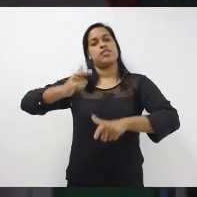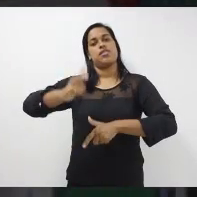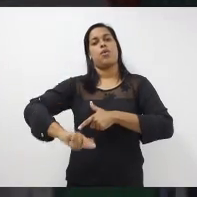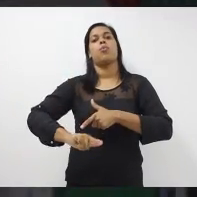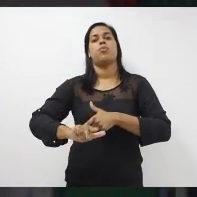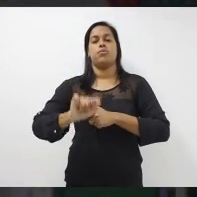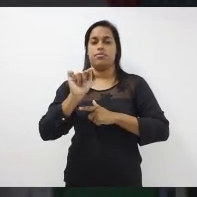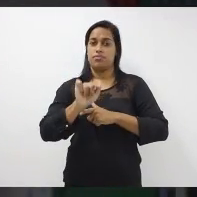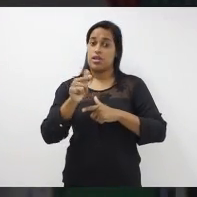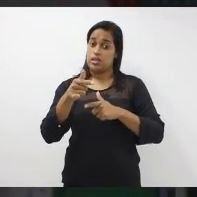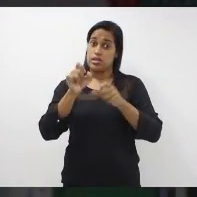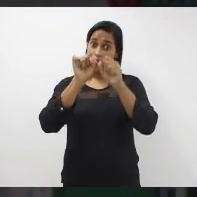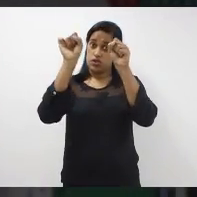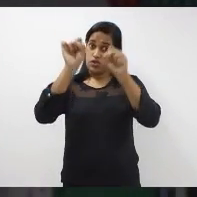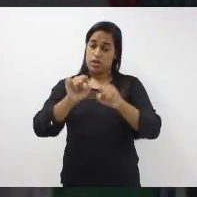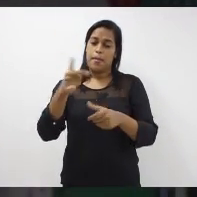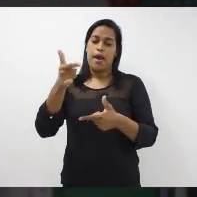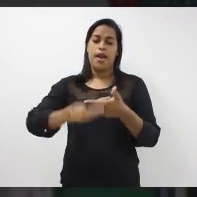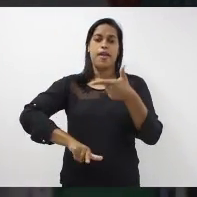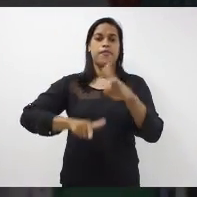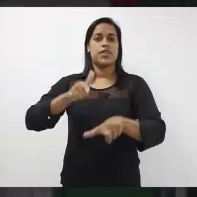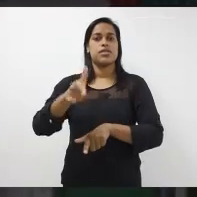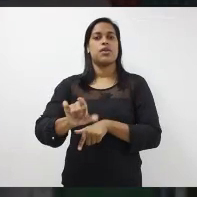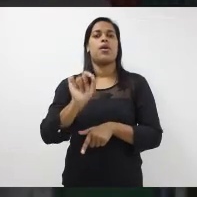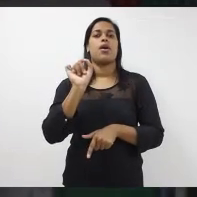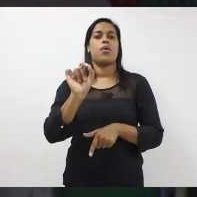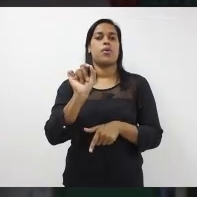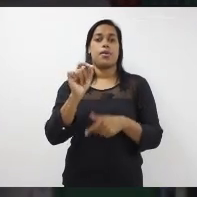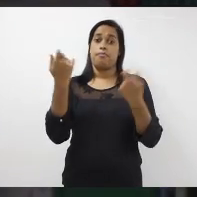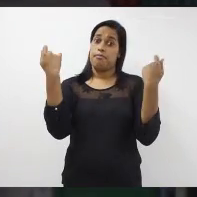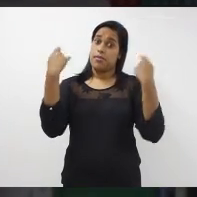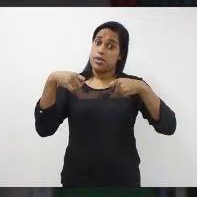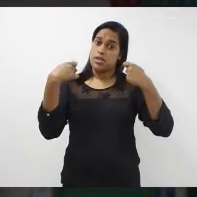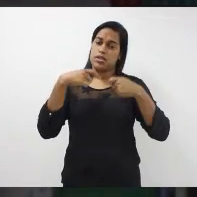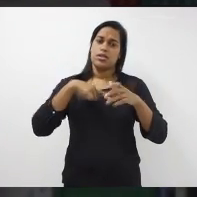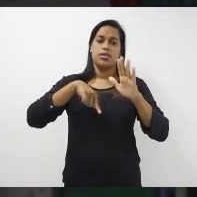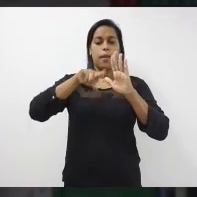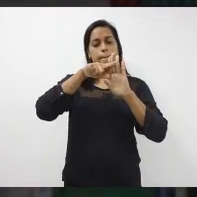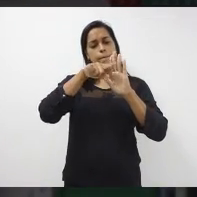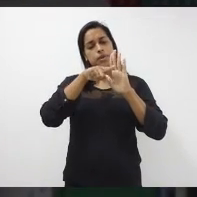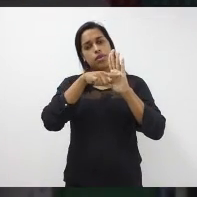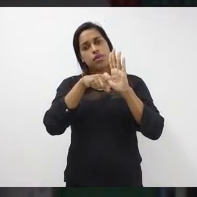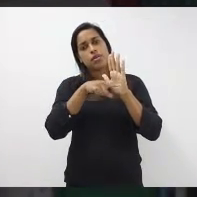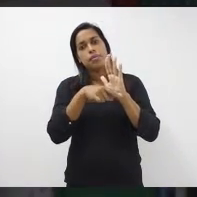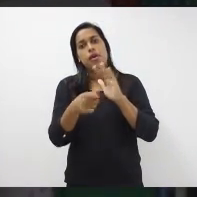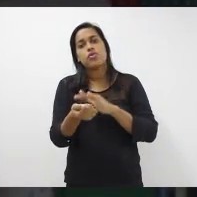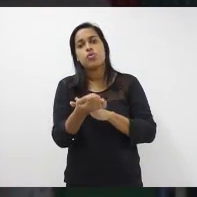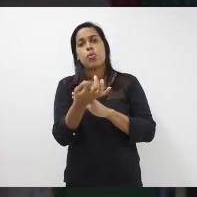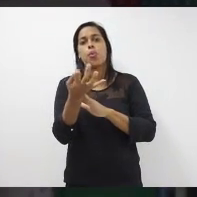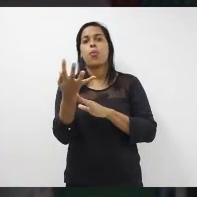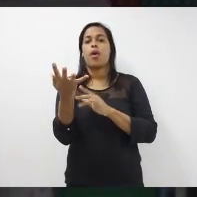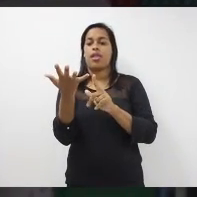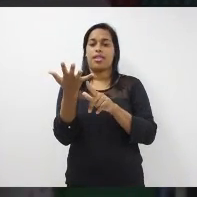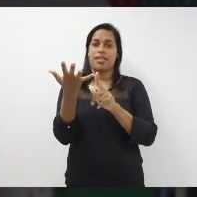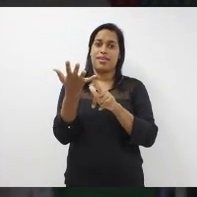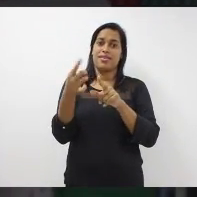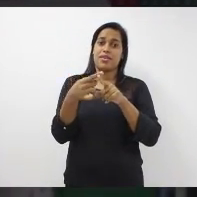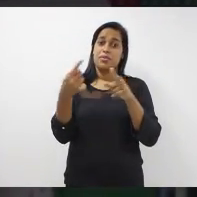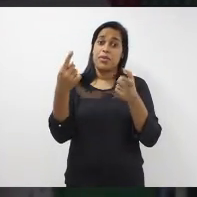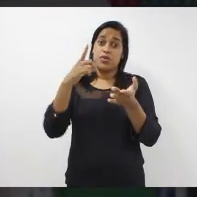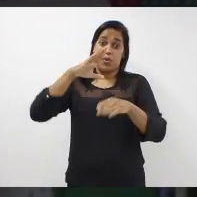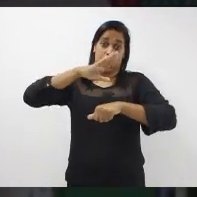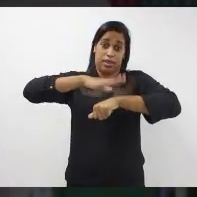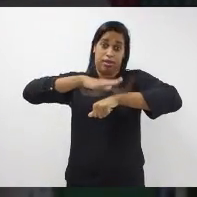O sistema de revisão periódica vai consistir em programar não as quantidades, mas os períodos de